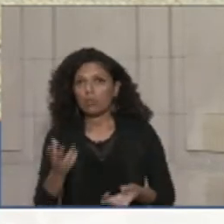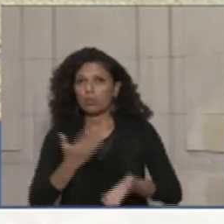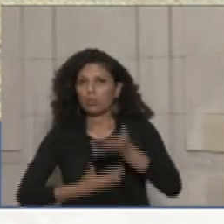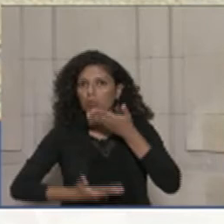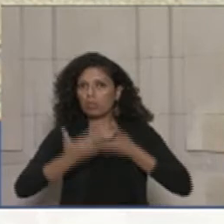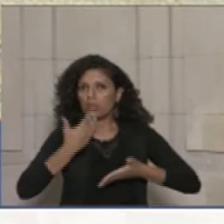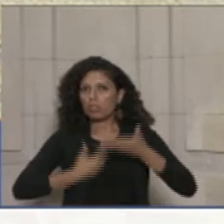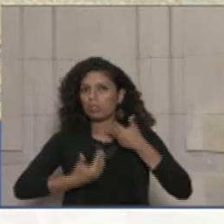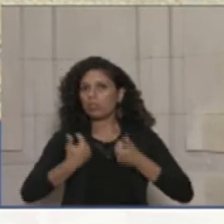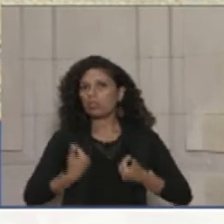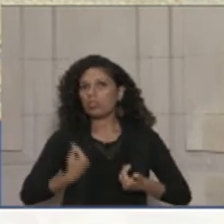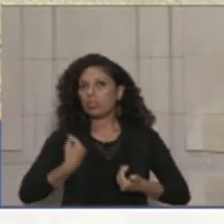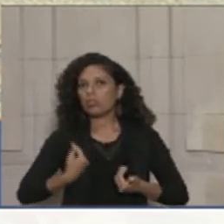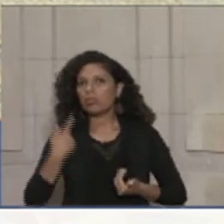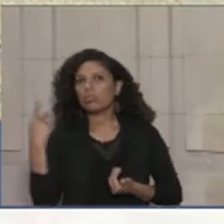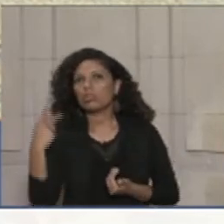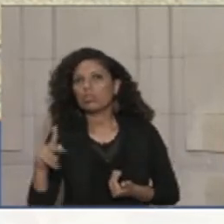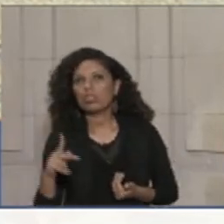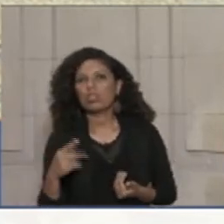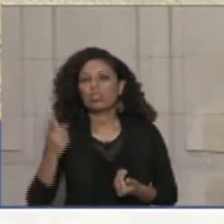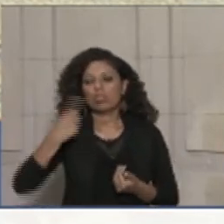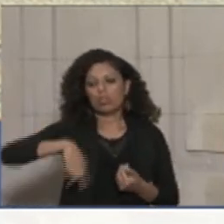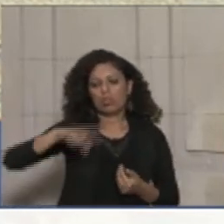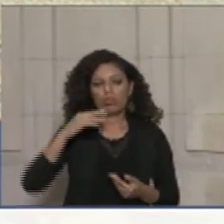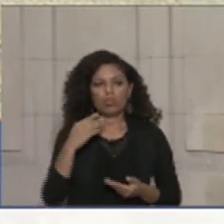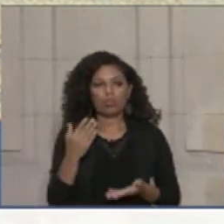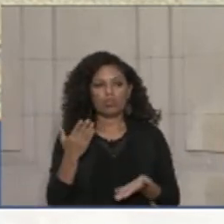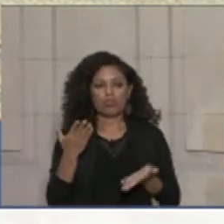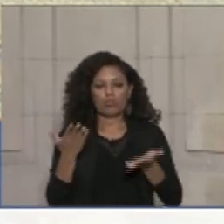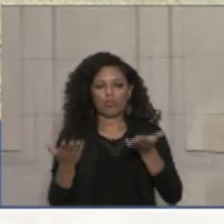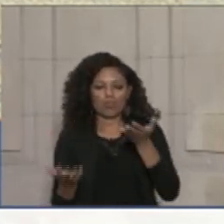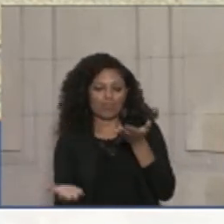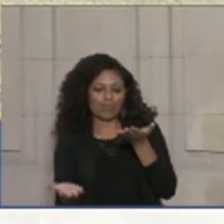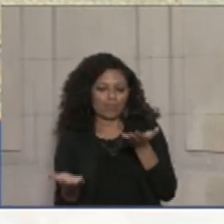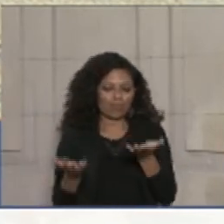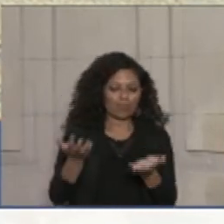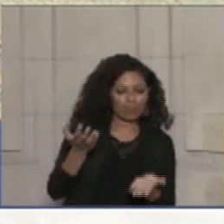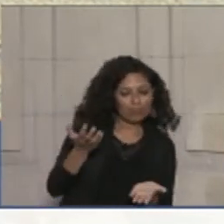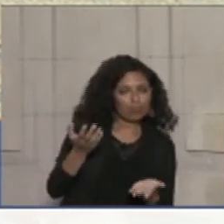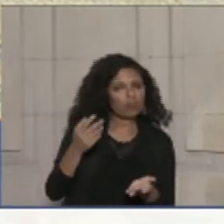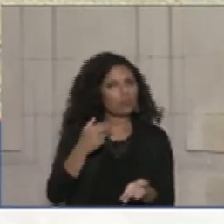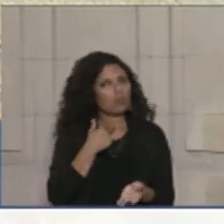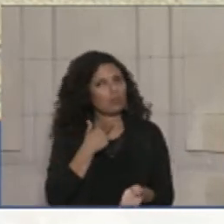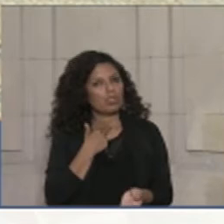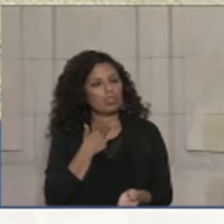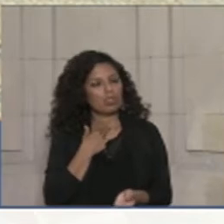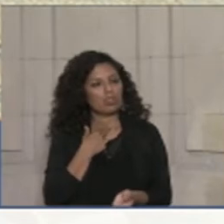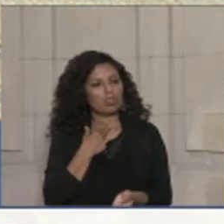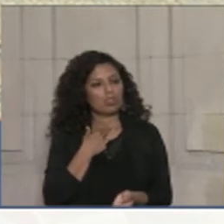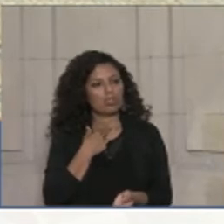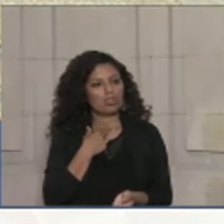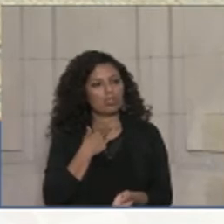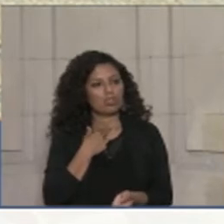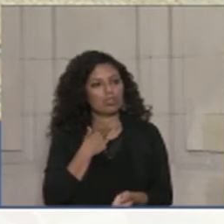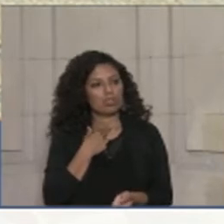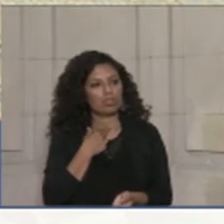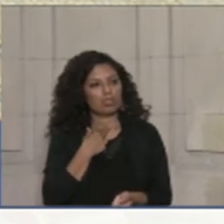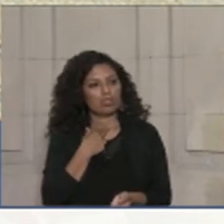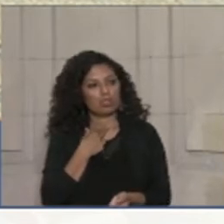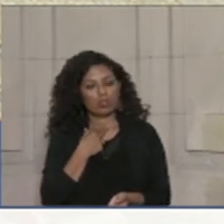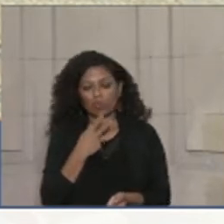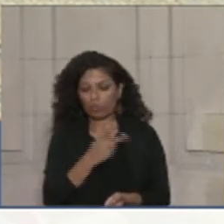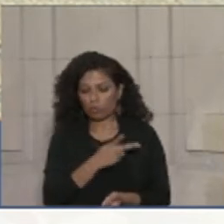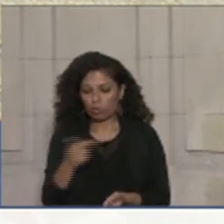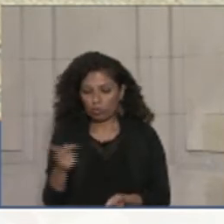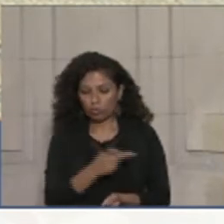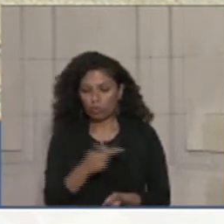sua vida. Então, não podemos ter 2 pesos e 2 medidas, né? São campos